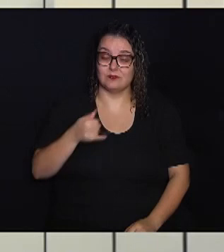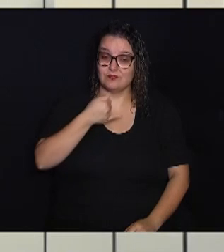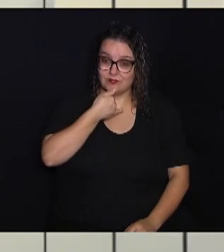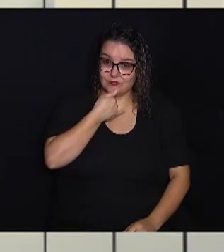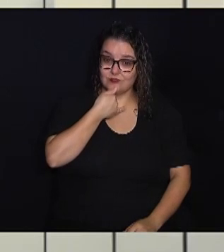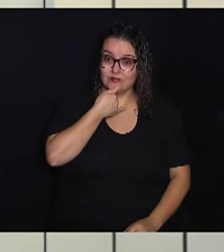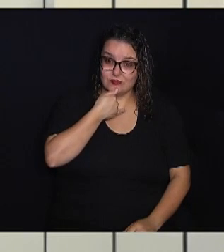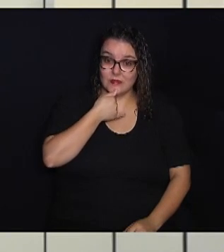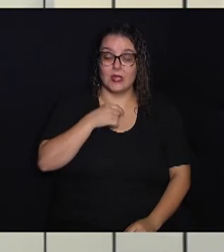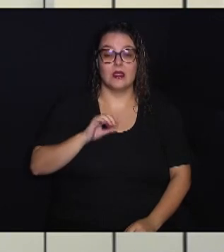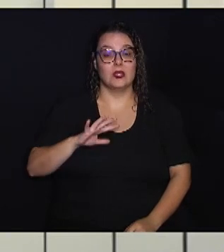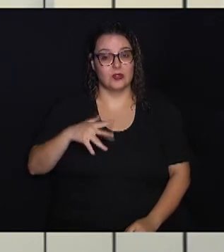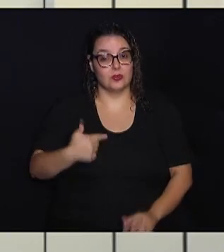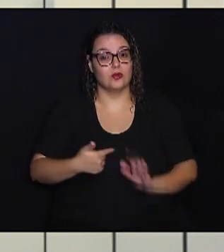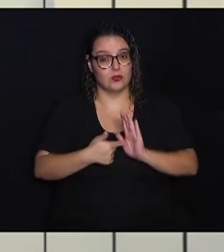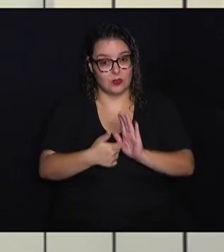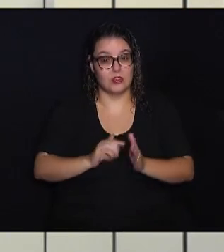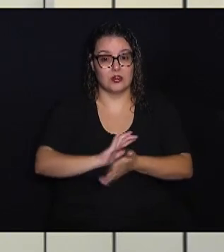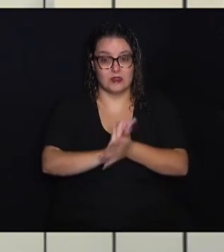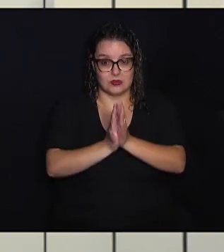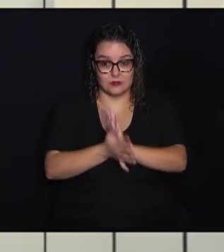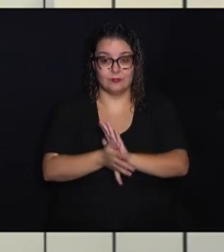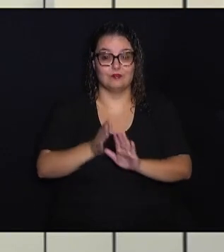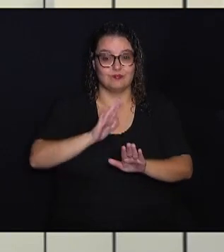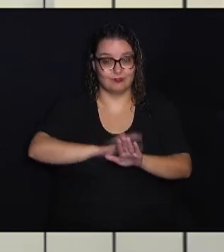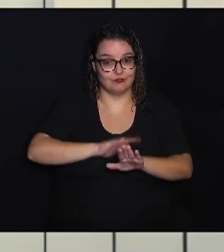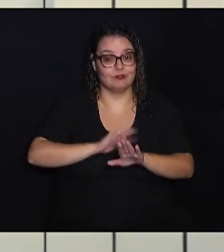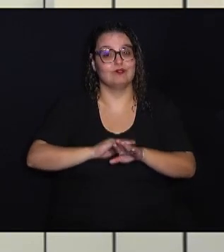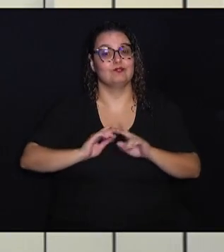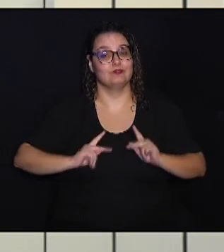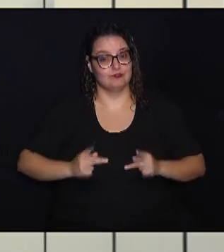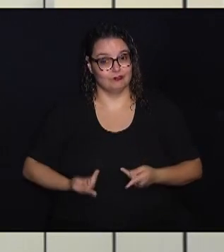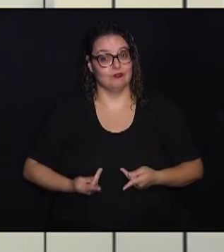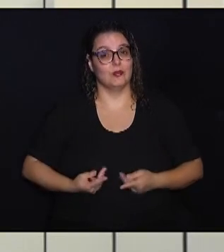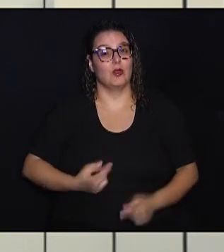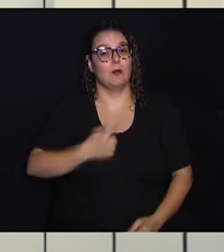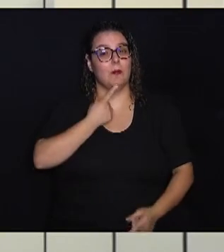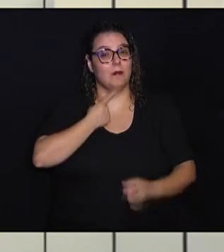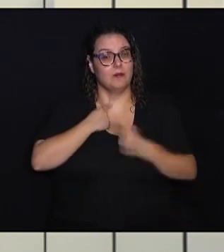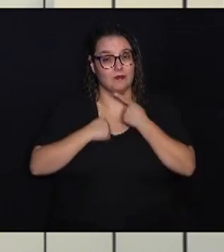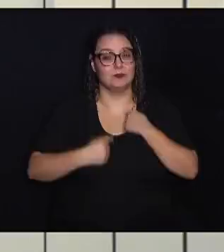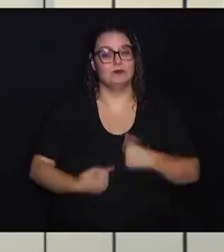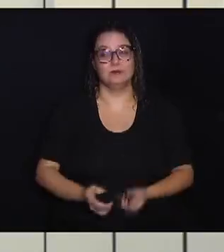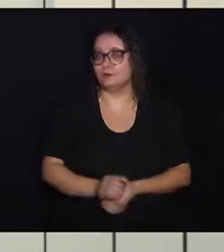causa da destruição foi a ação humana intencional.